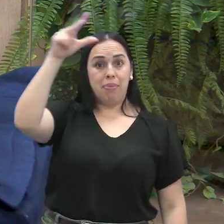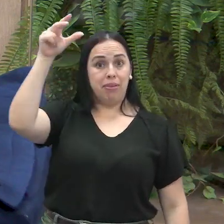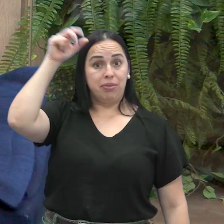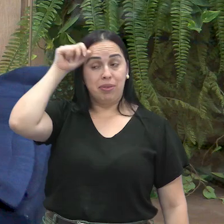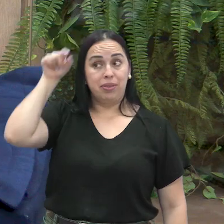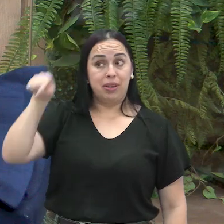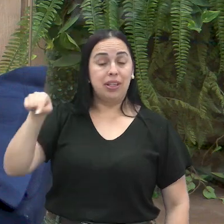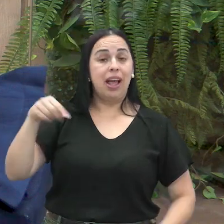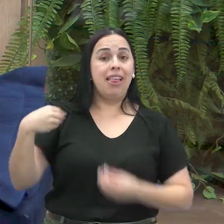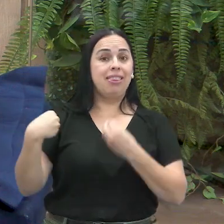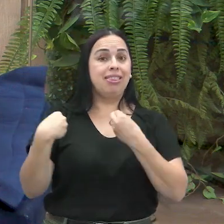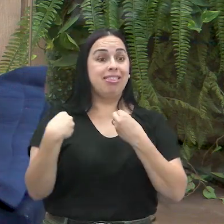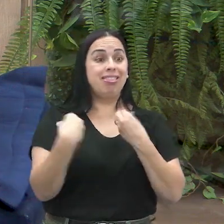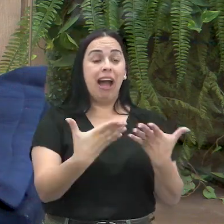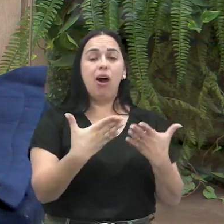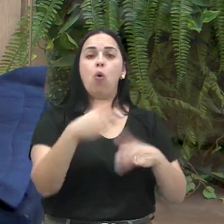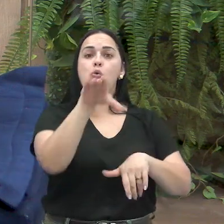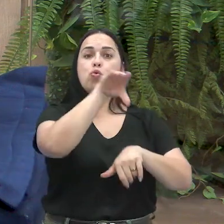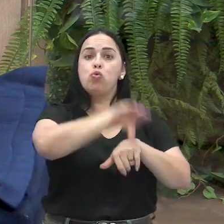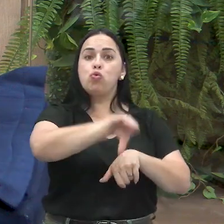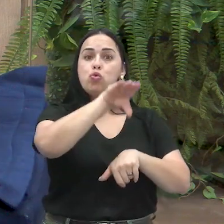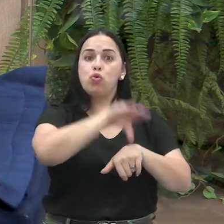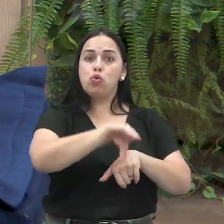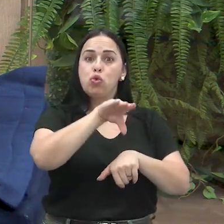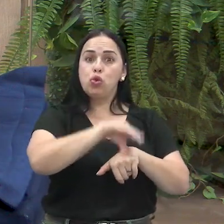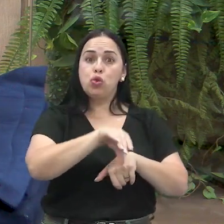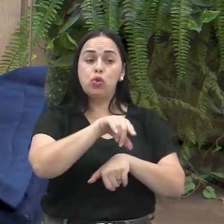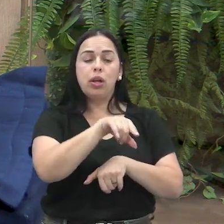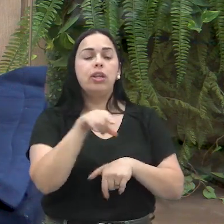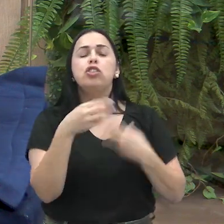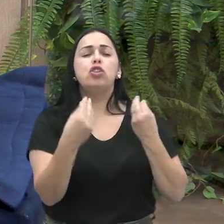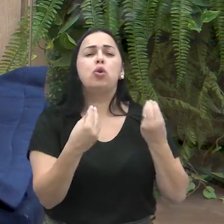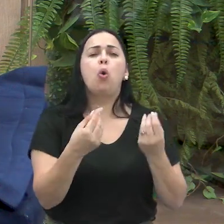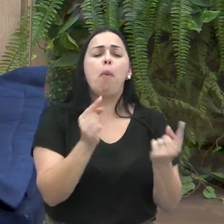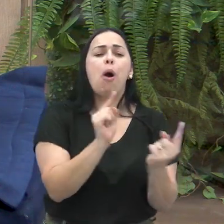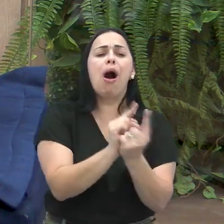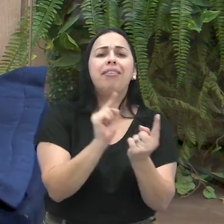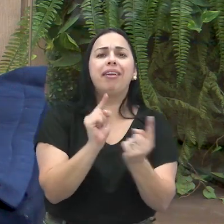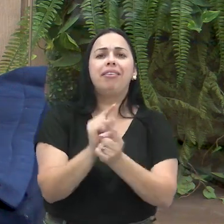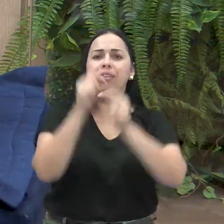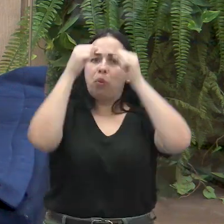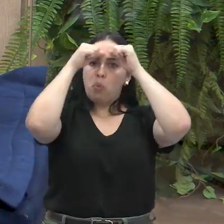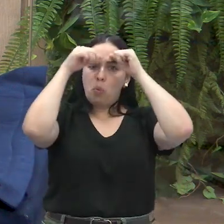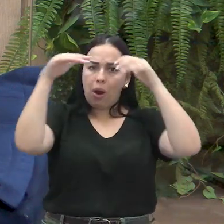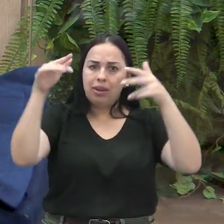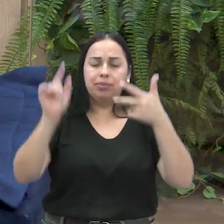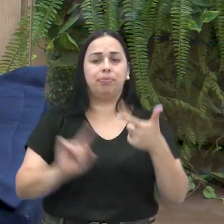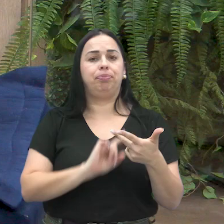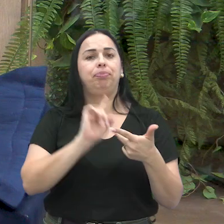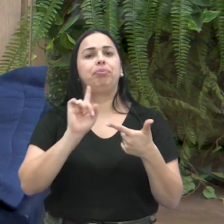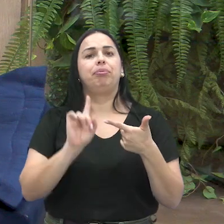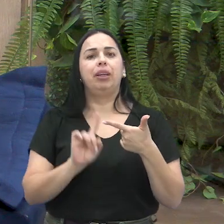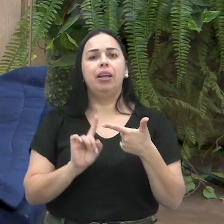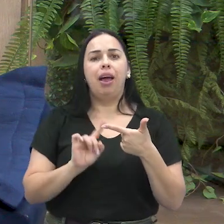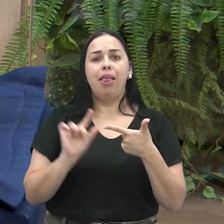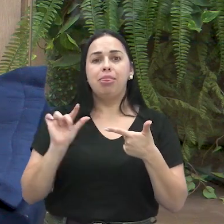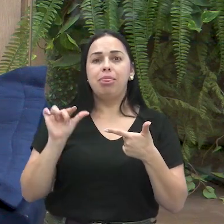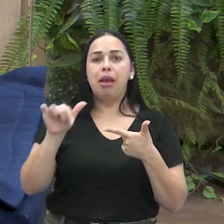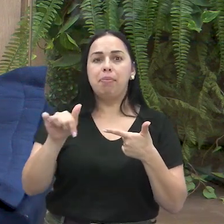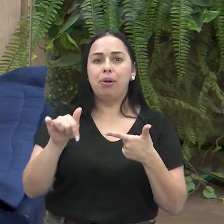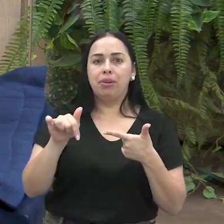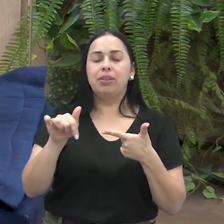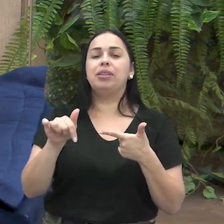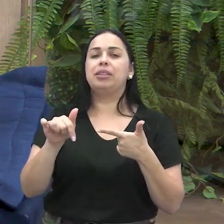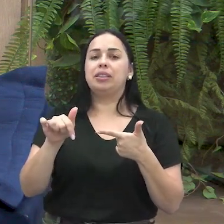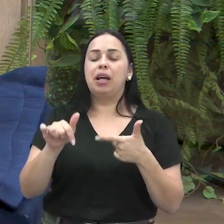oferece uma capacitação para os funcionários do shopping e das lojas para saber atender os autistas e seus familiares. Ali surge